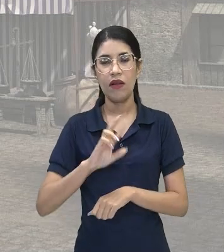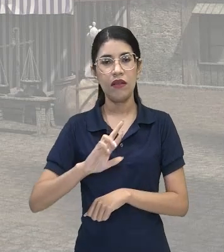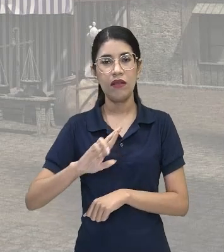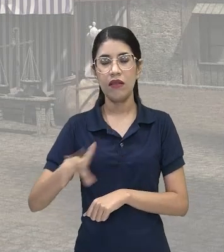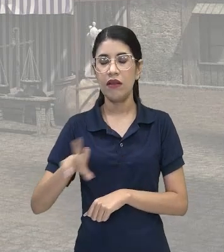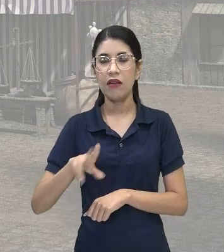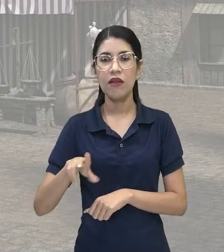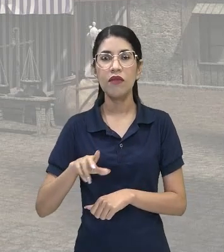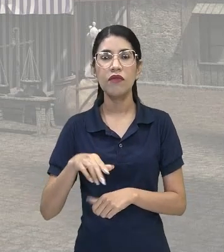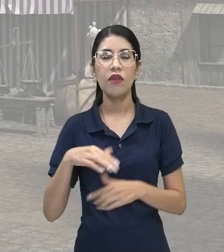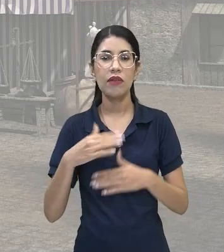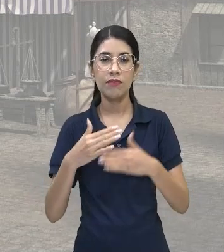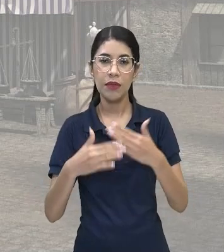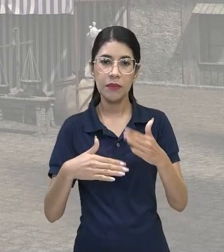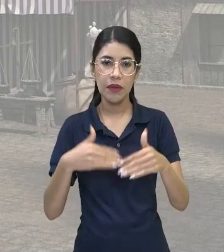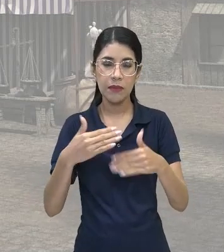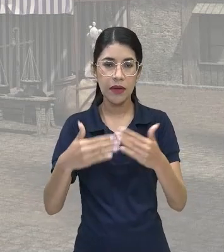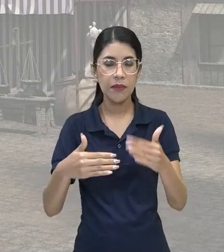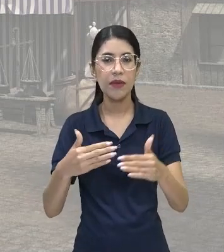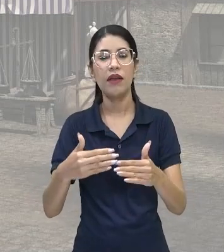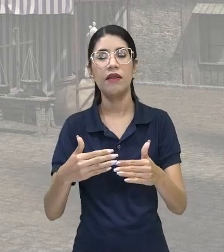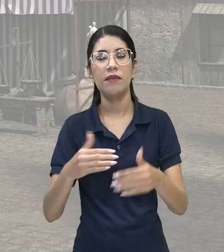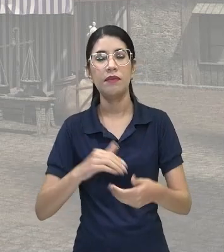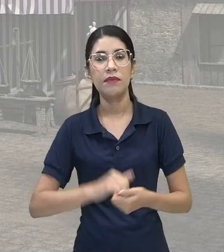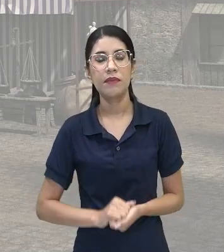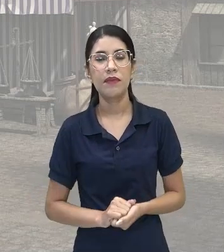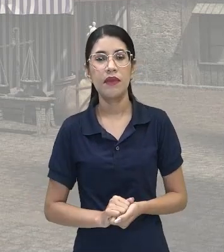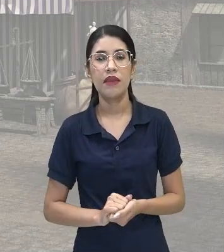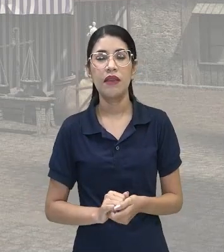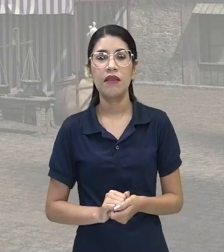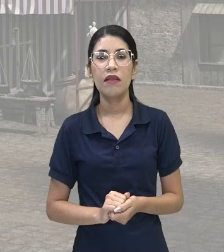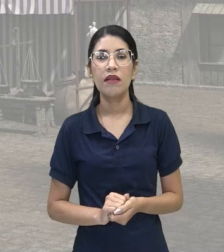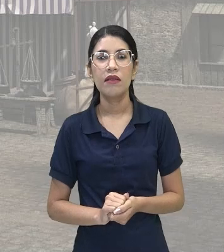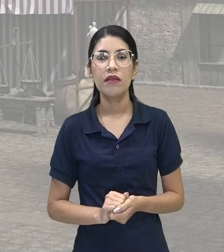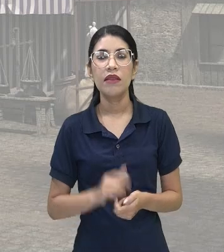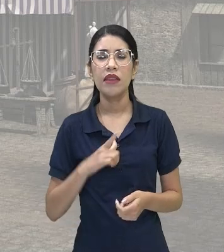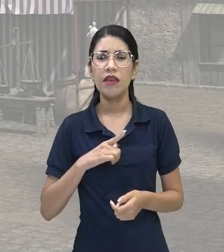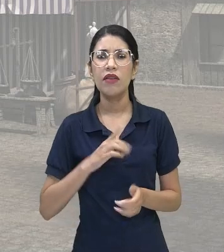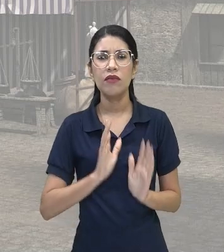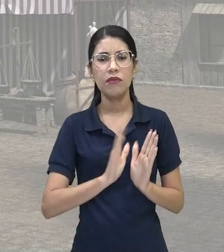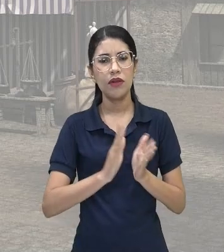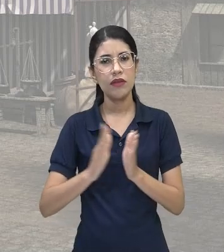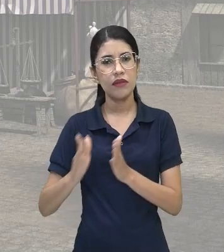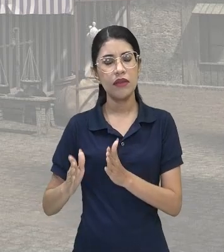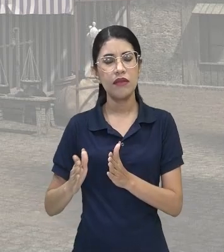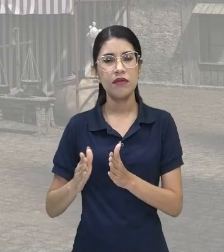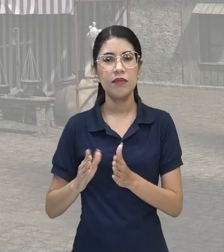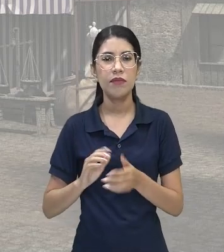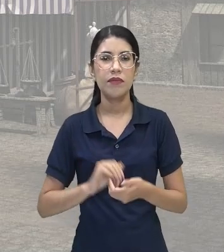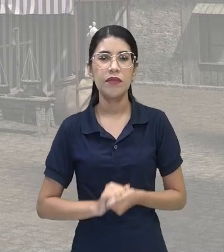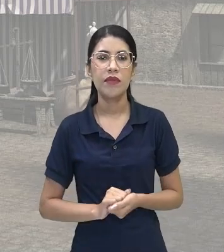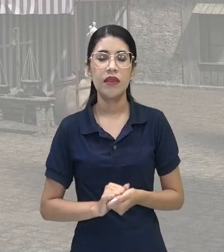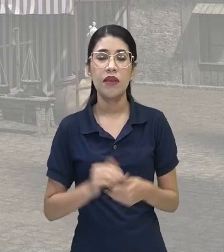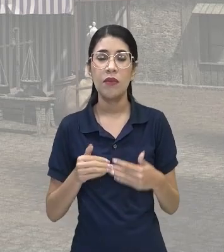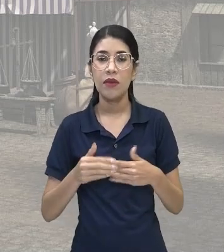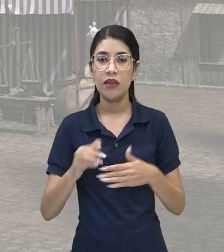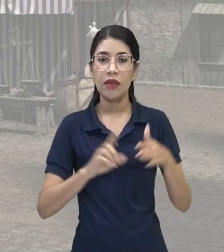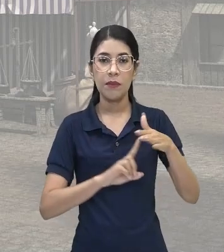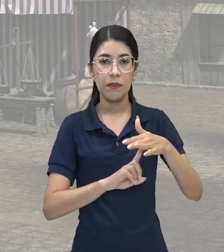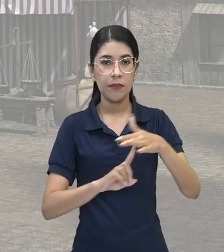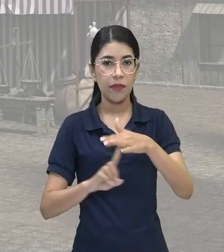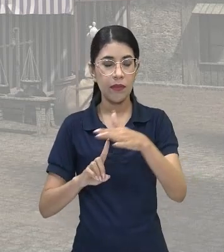feira foi lento, gradual, mas também paulatino. O que eu quero dizer com isso, gente? Que a partir do momento que as feiras